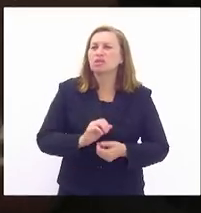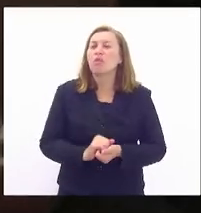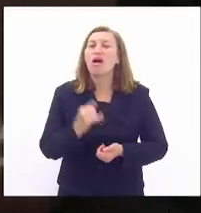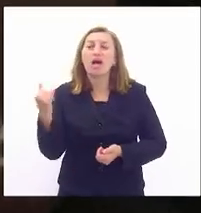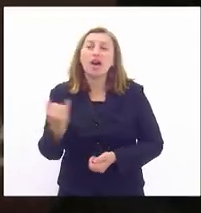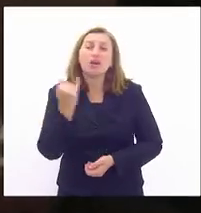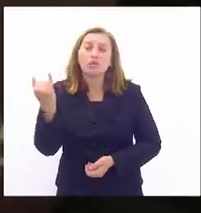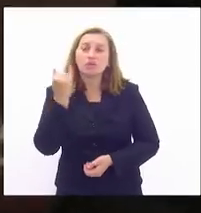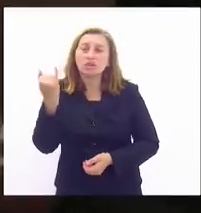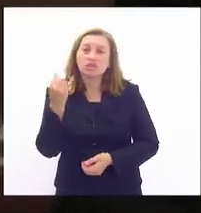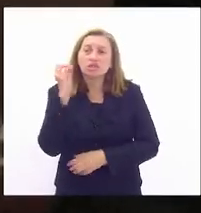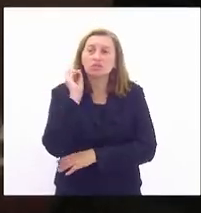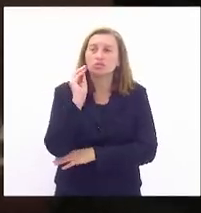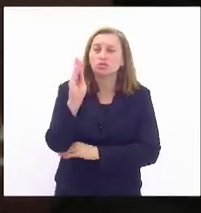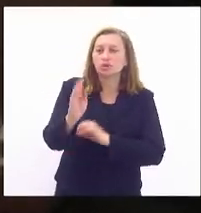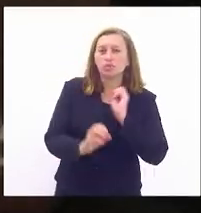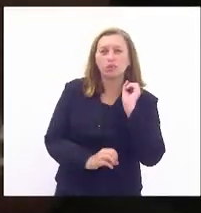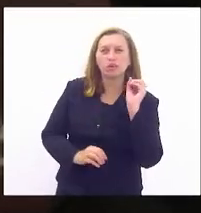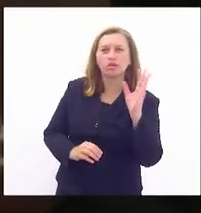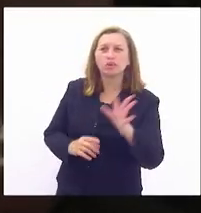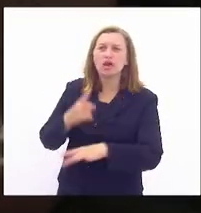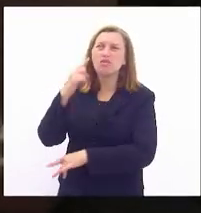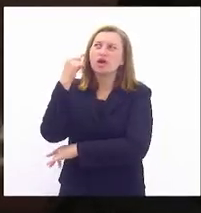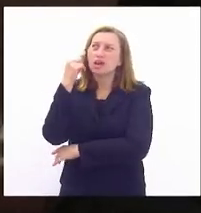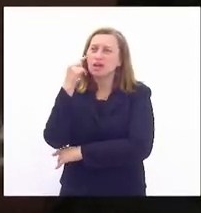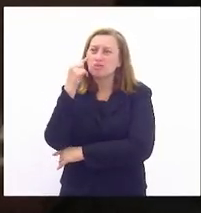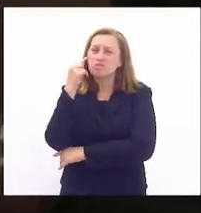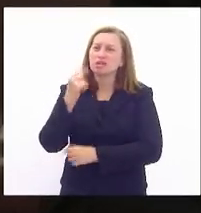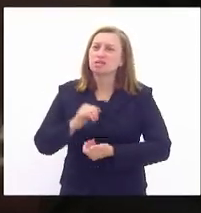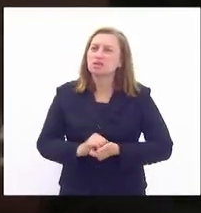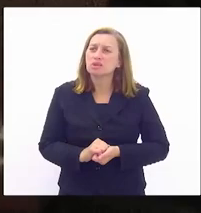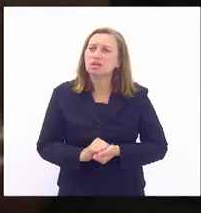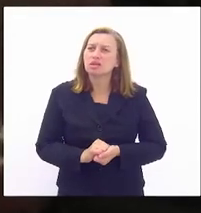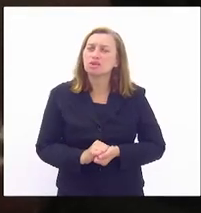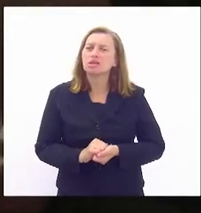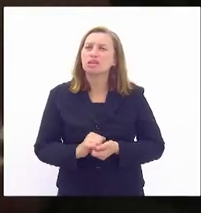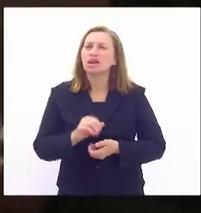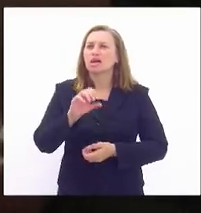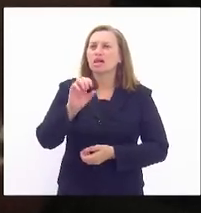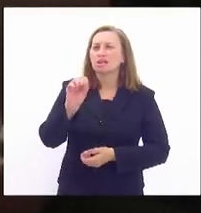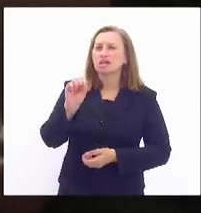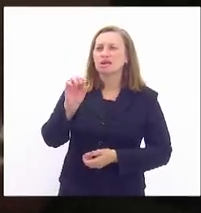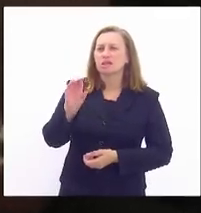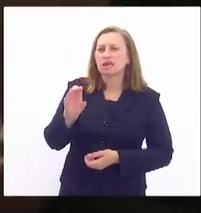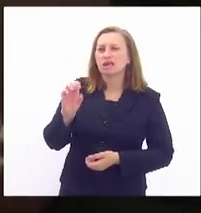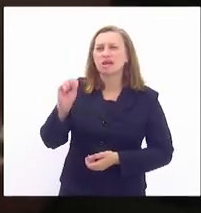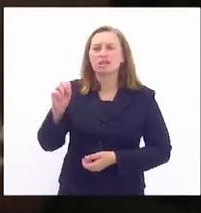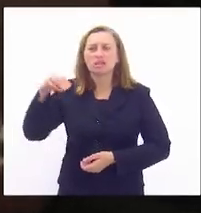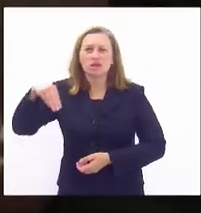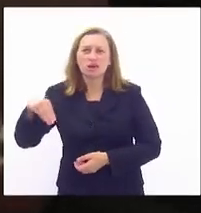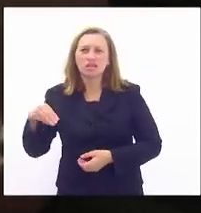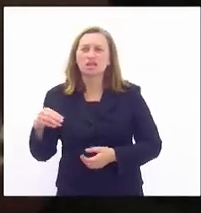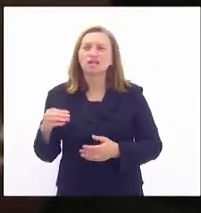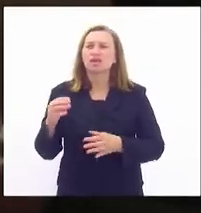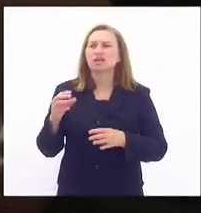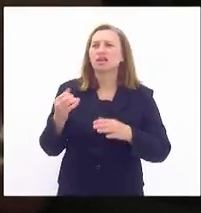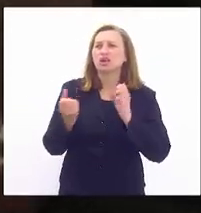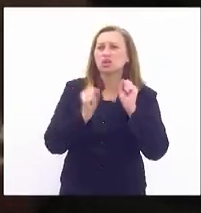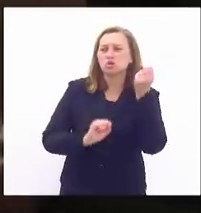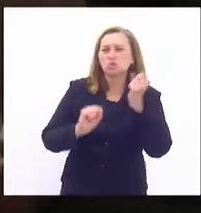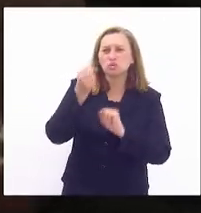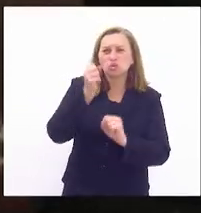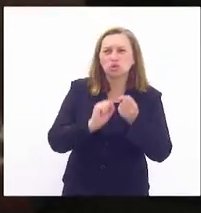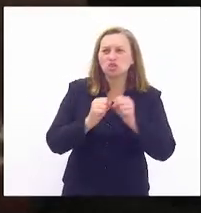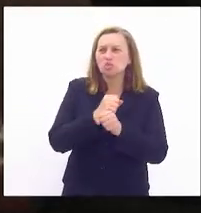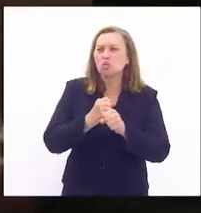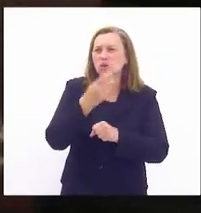importância do meio ambiente. E fica o dilema a partir do momento do CSN, que é uma indústria da década de 40, quando não